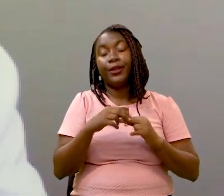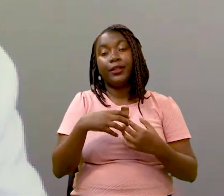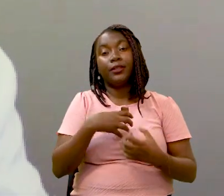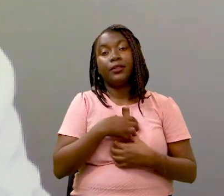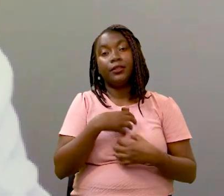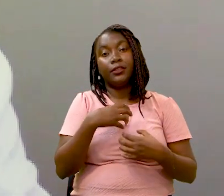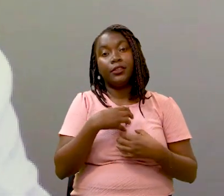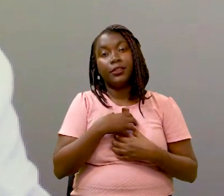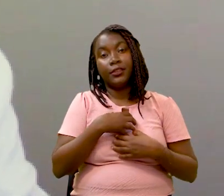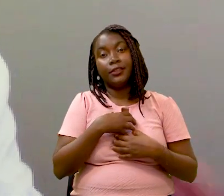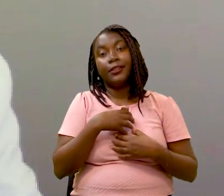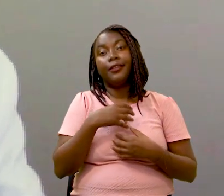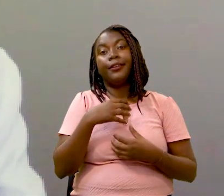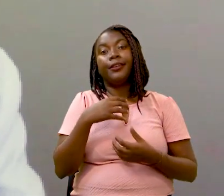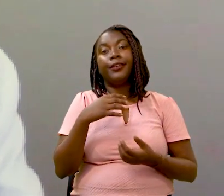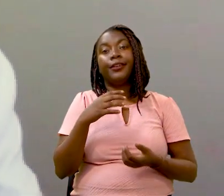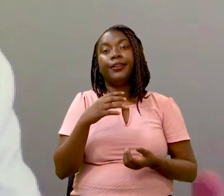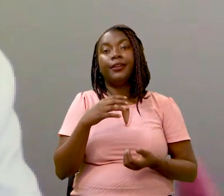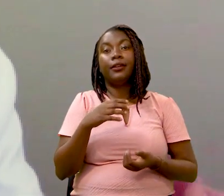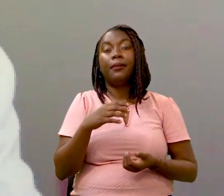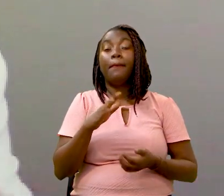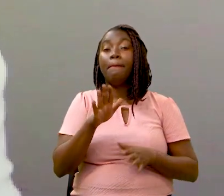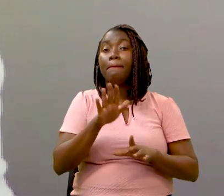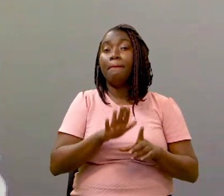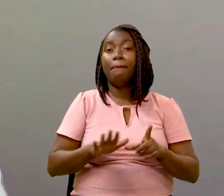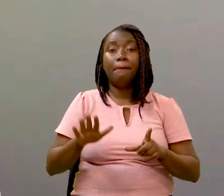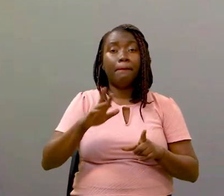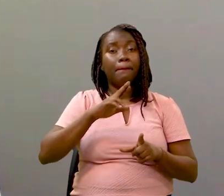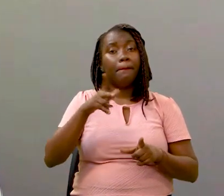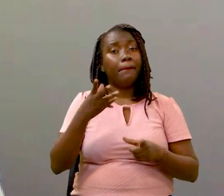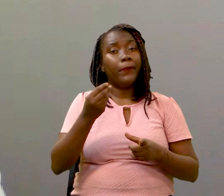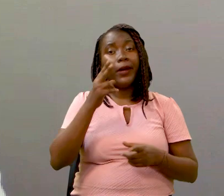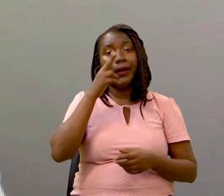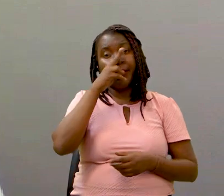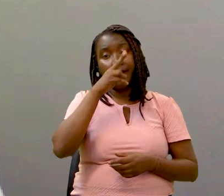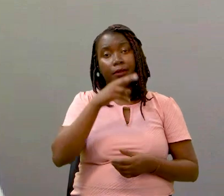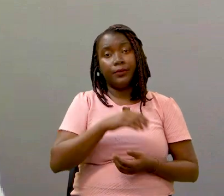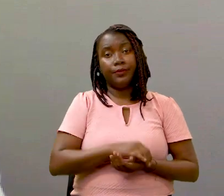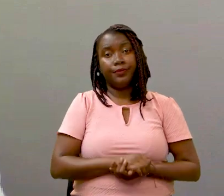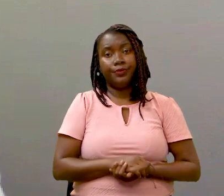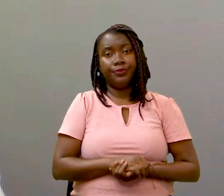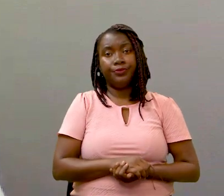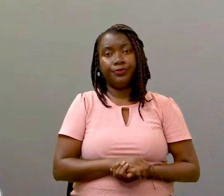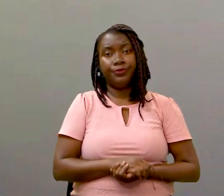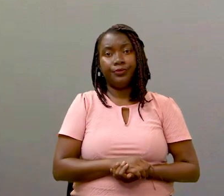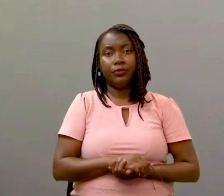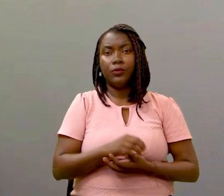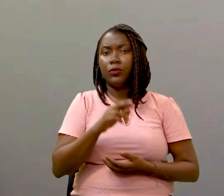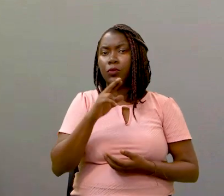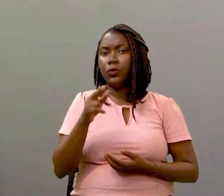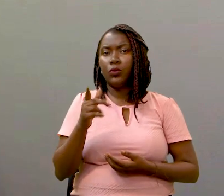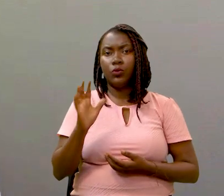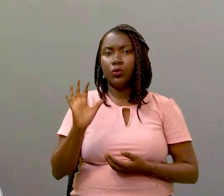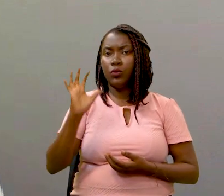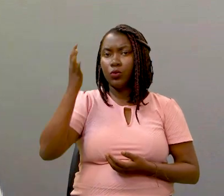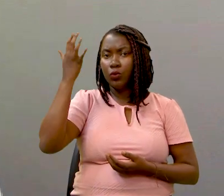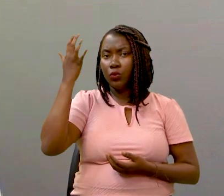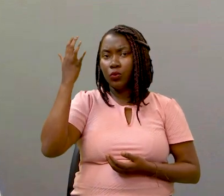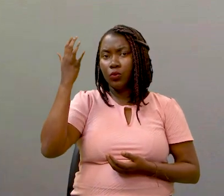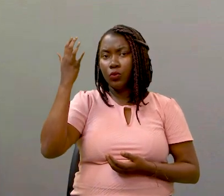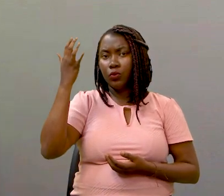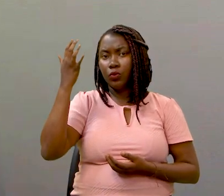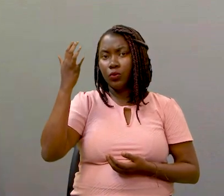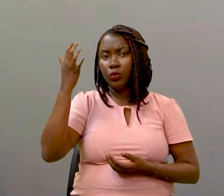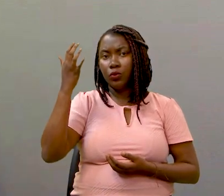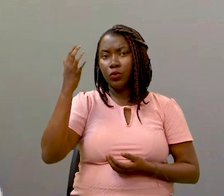por causa dos sintomas, e porque é incapacita. Mas, em geral, não é tão grave. Não, né? Não é uma situação